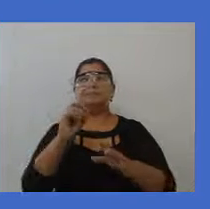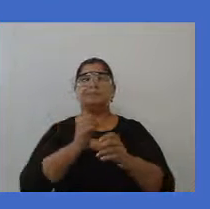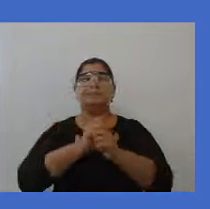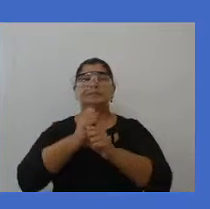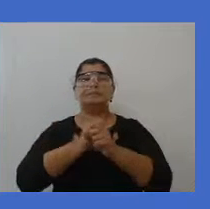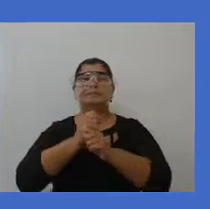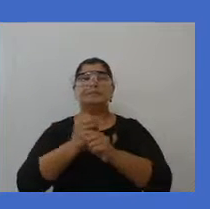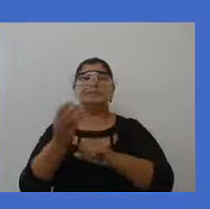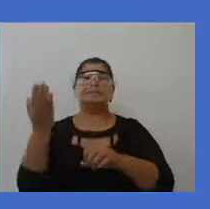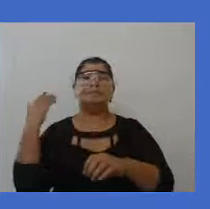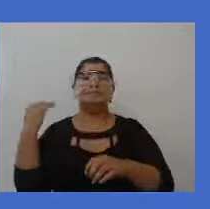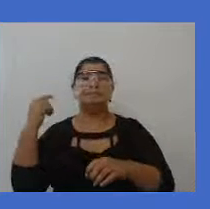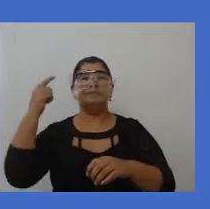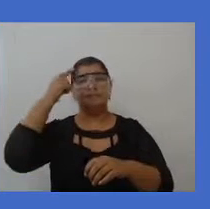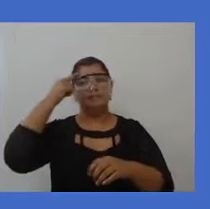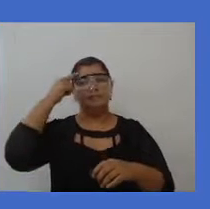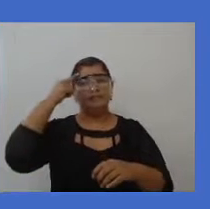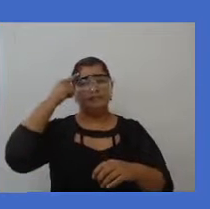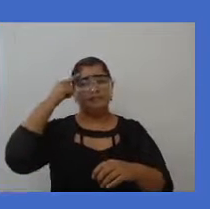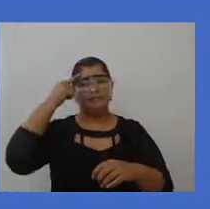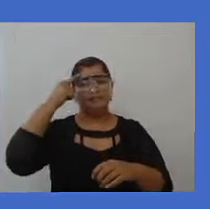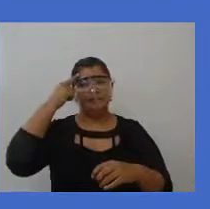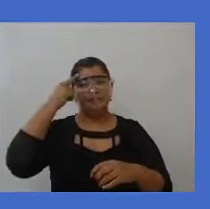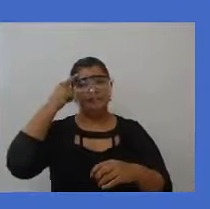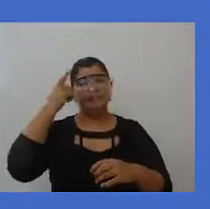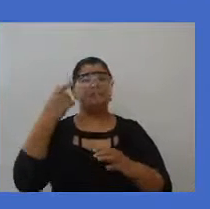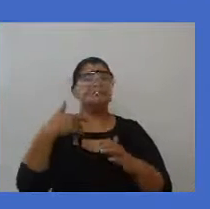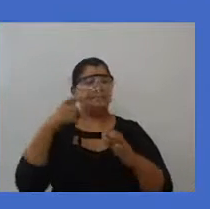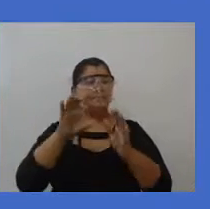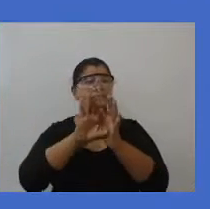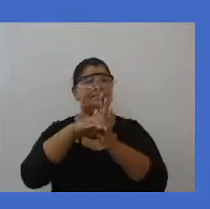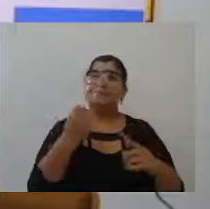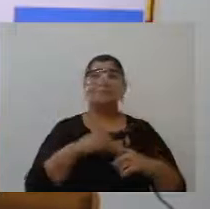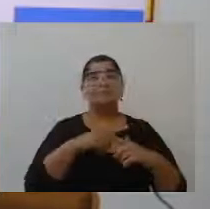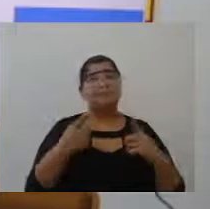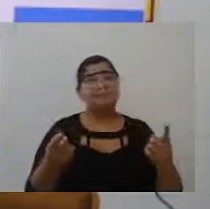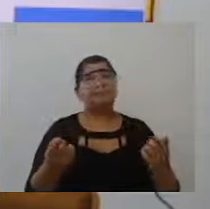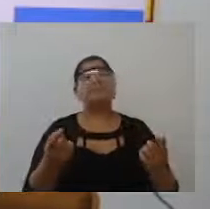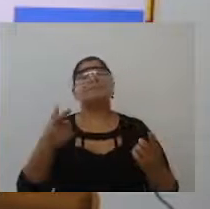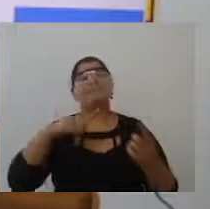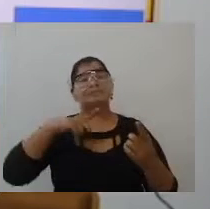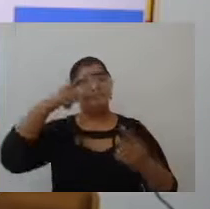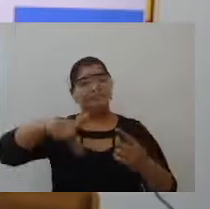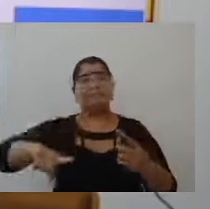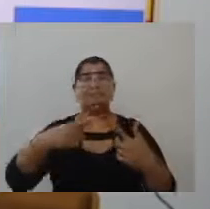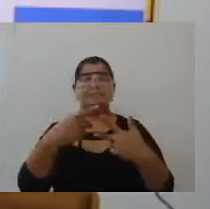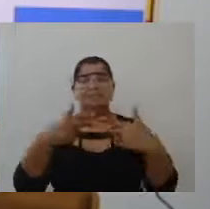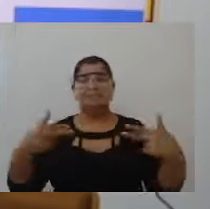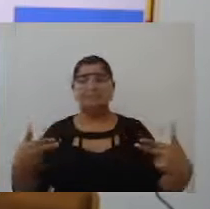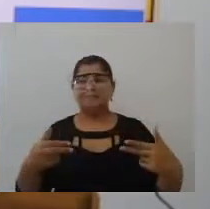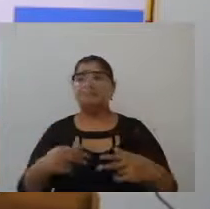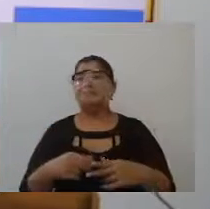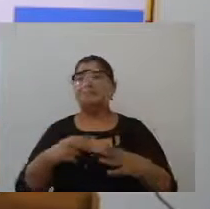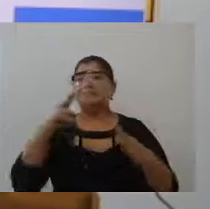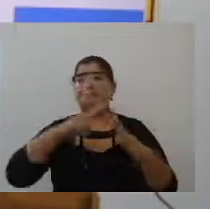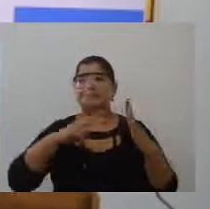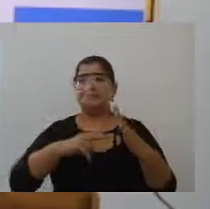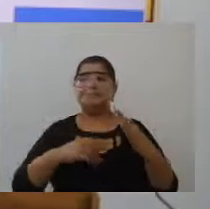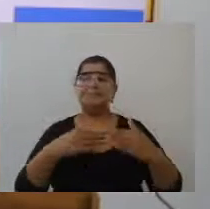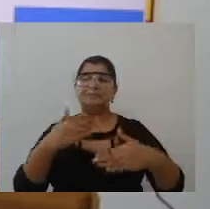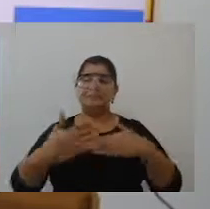atrás, pensava-se, isso era um conceito antigo, tá? Um conceito já ultrapassado. Pensava-se que o bom leitor era capaz de fazer isso,